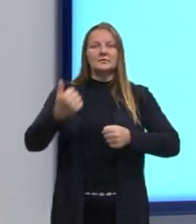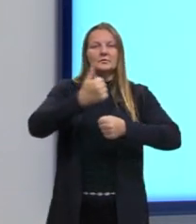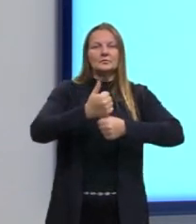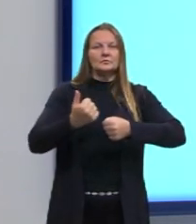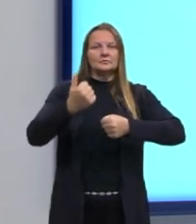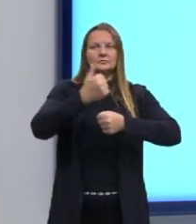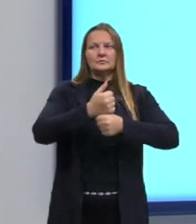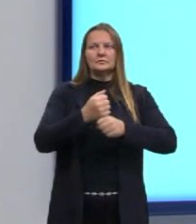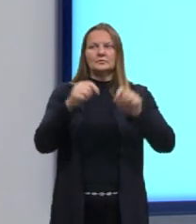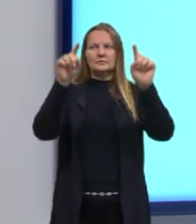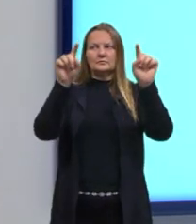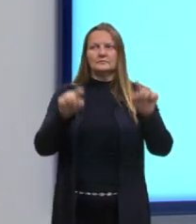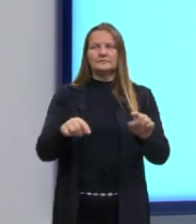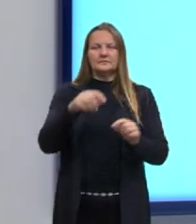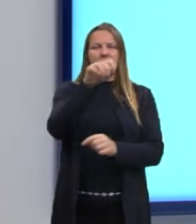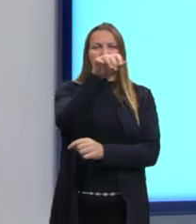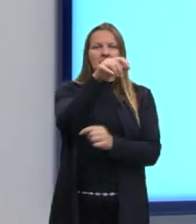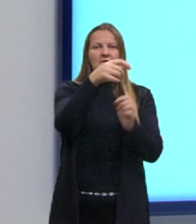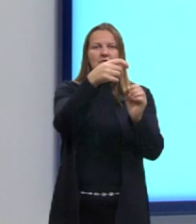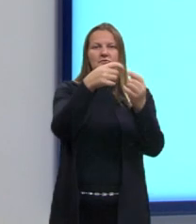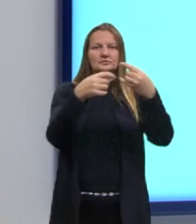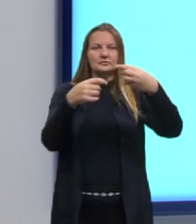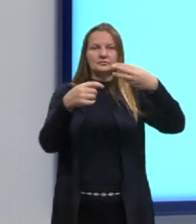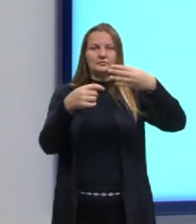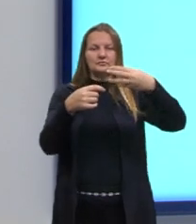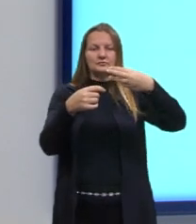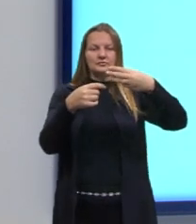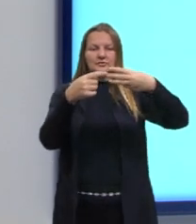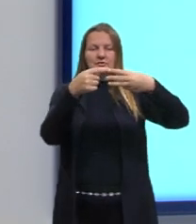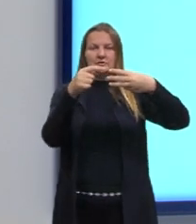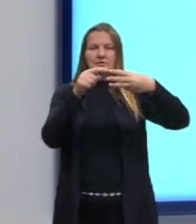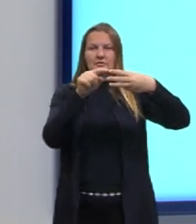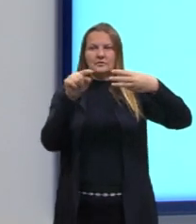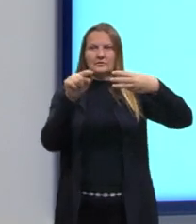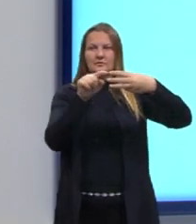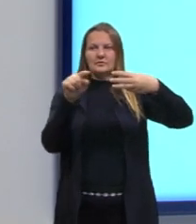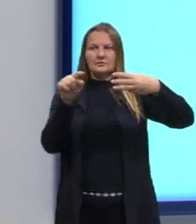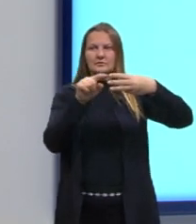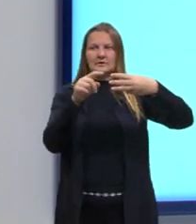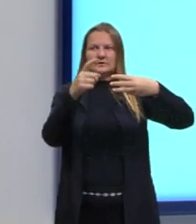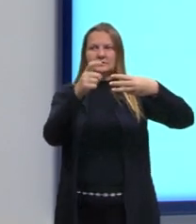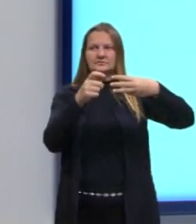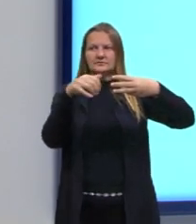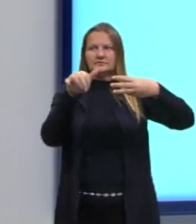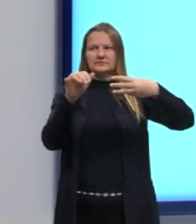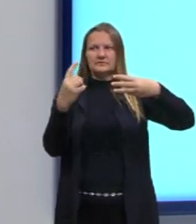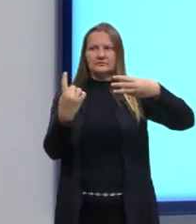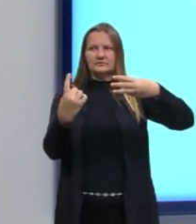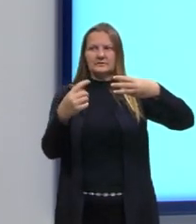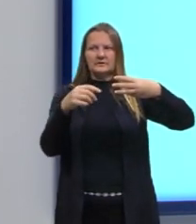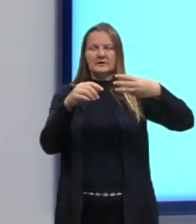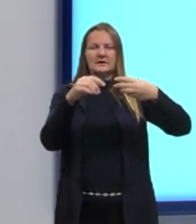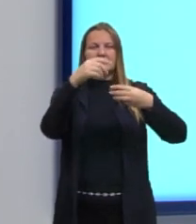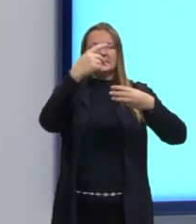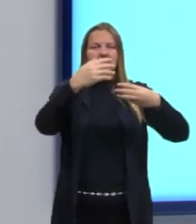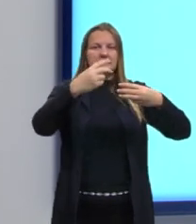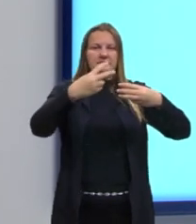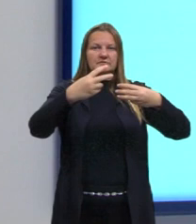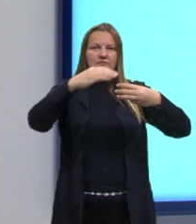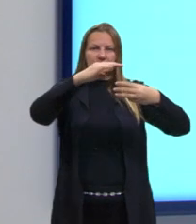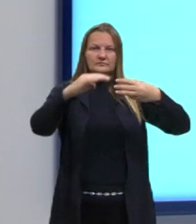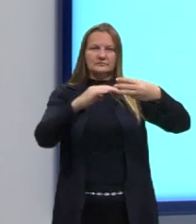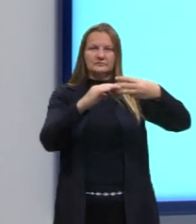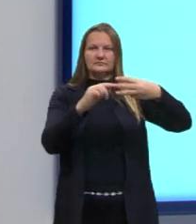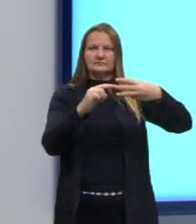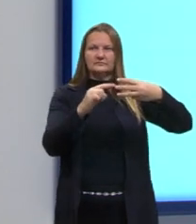na primeira linha x y E1 as coordenadas do ponto P na segunda linhas